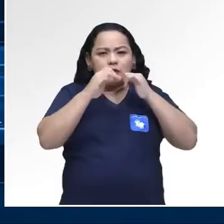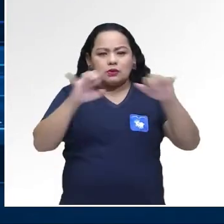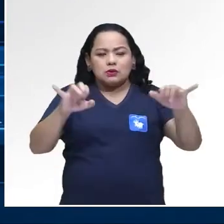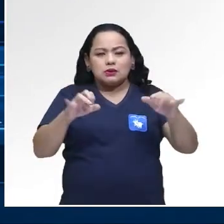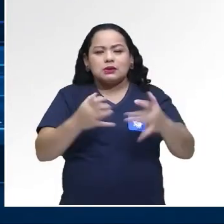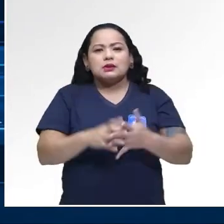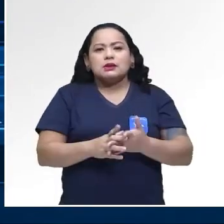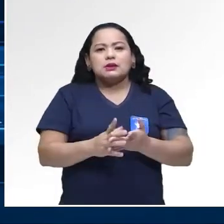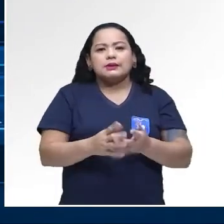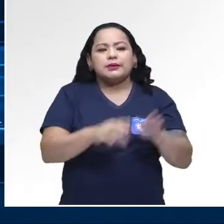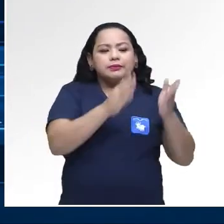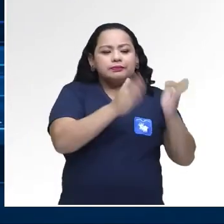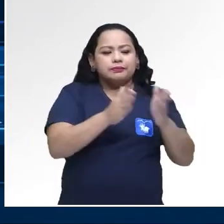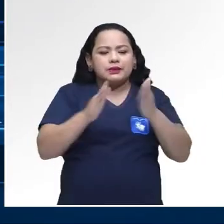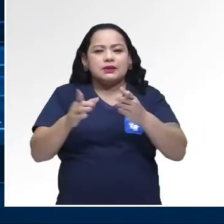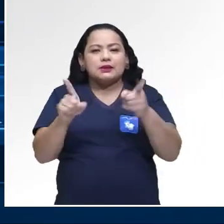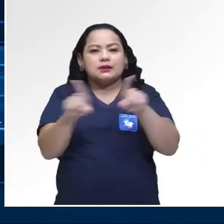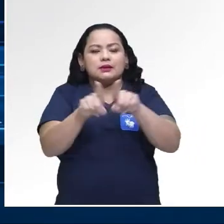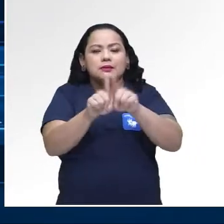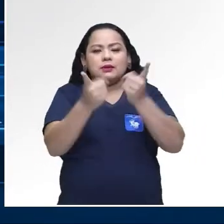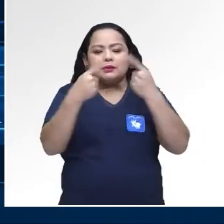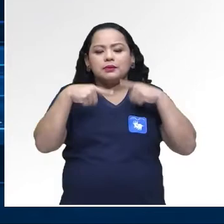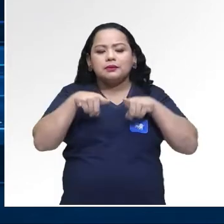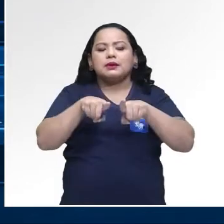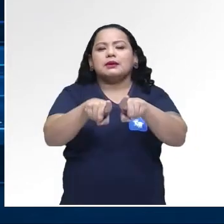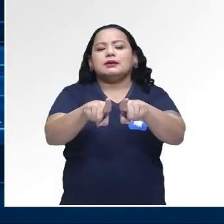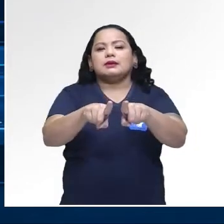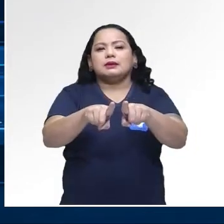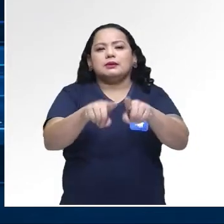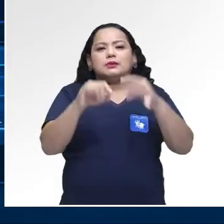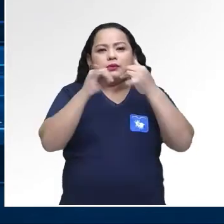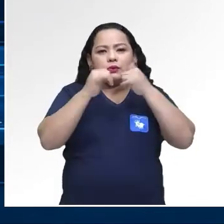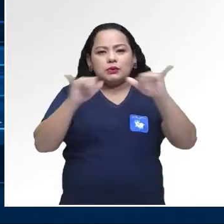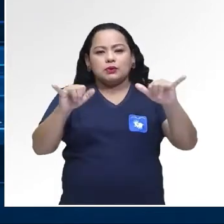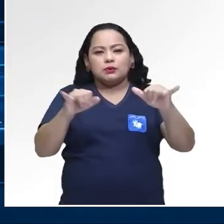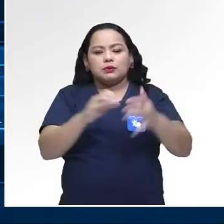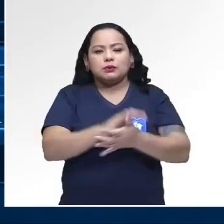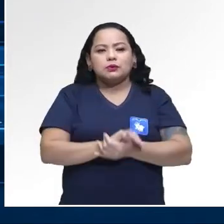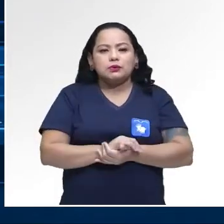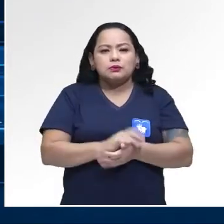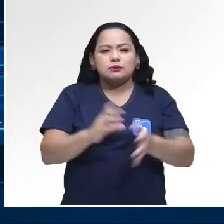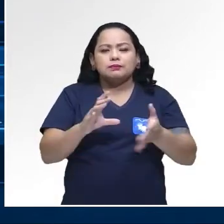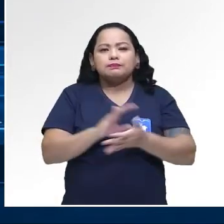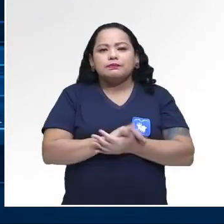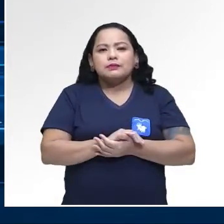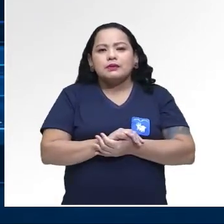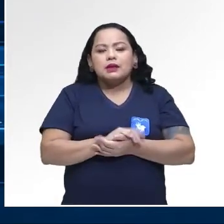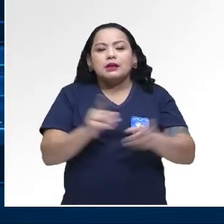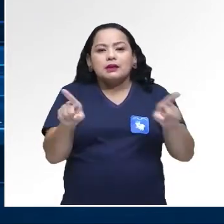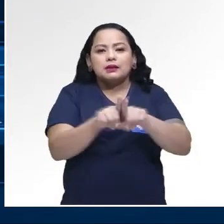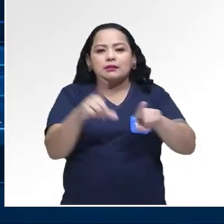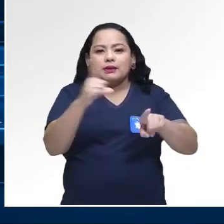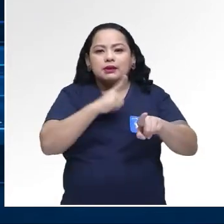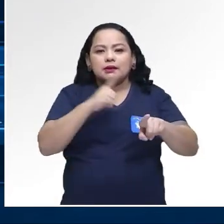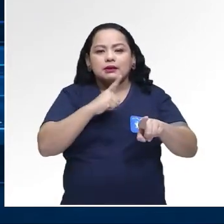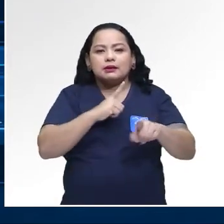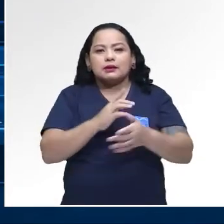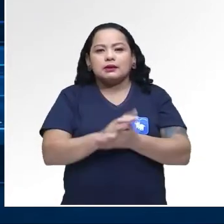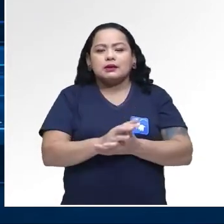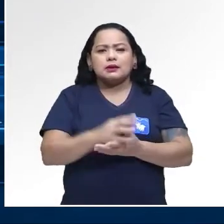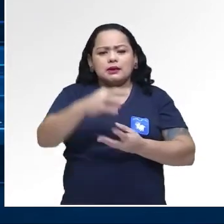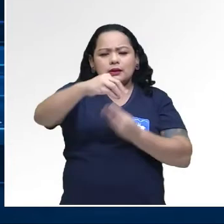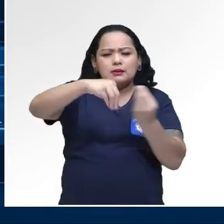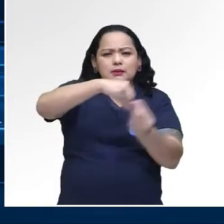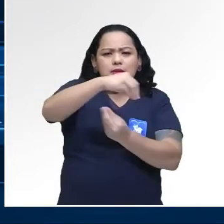em paralelo, como a gente observa aqui, né, que tem aqui umas ligações independentes, e também tem circuitos mistos,